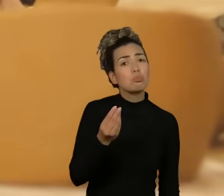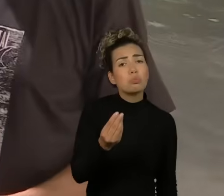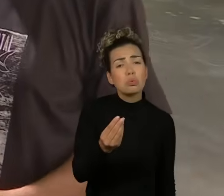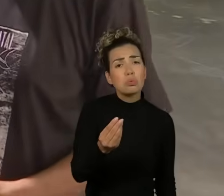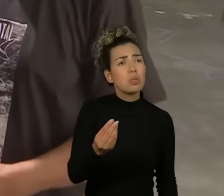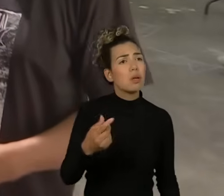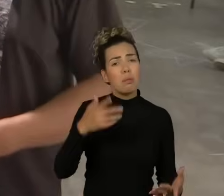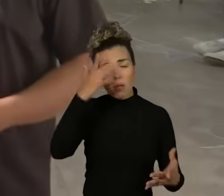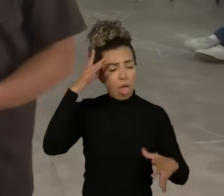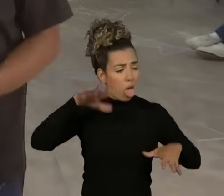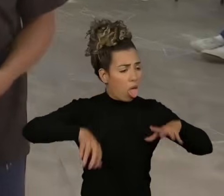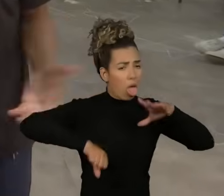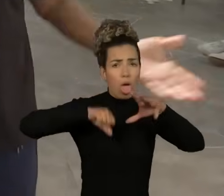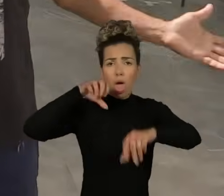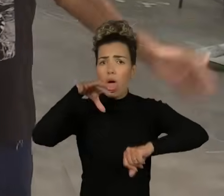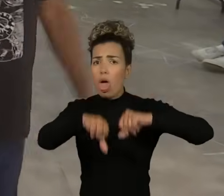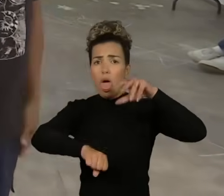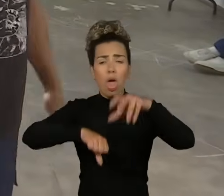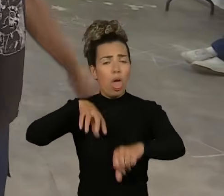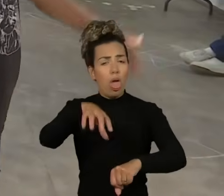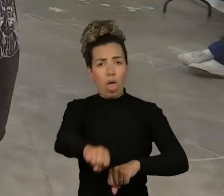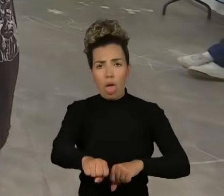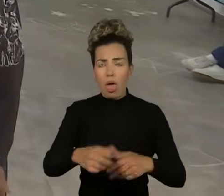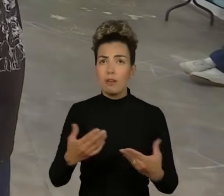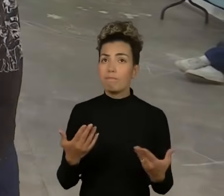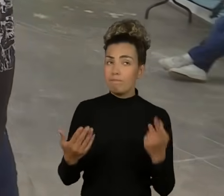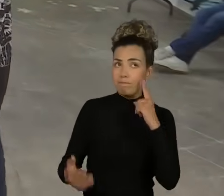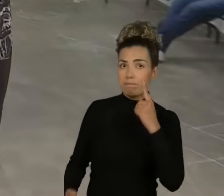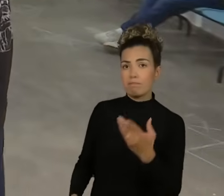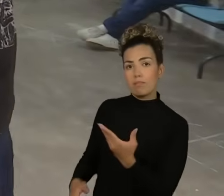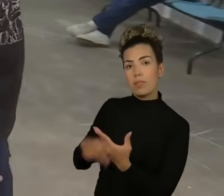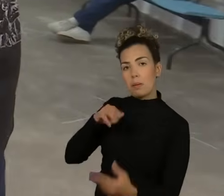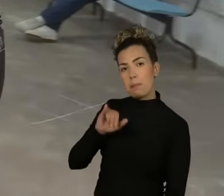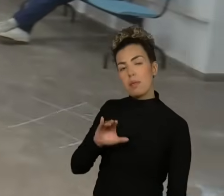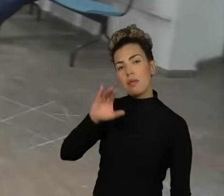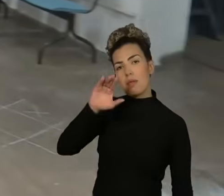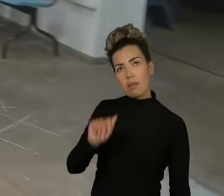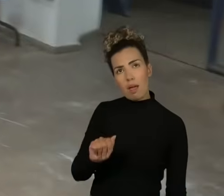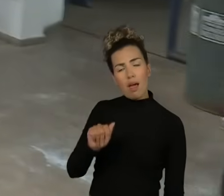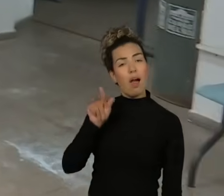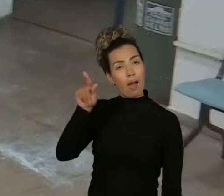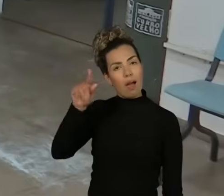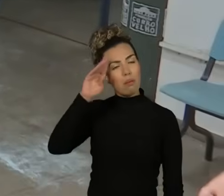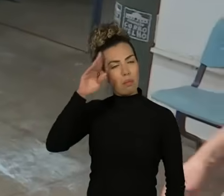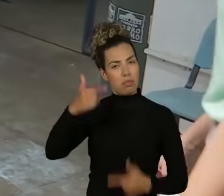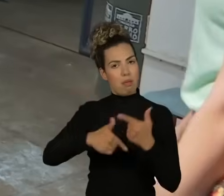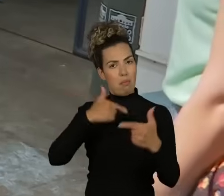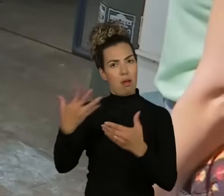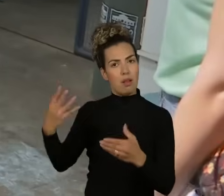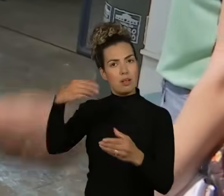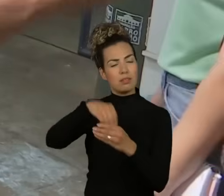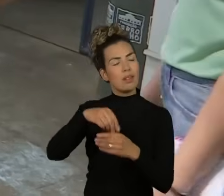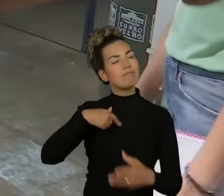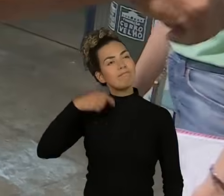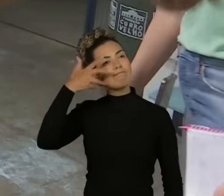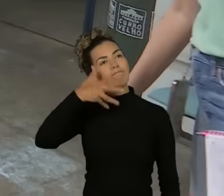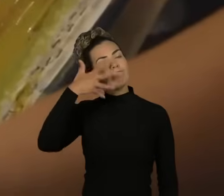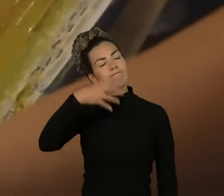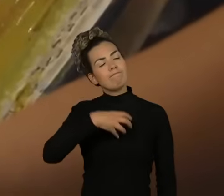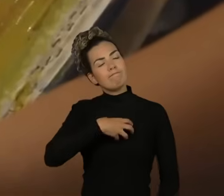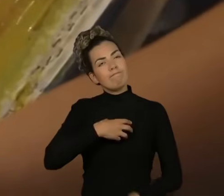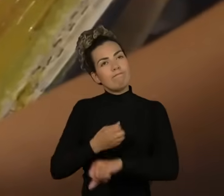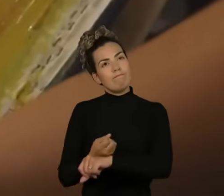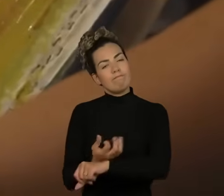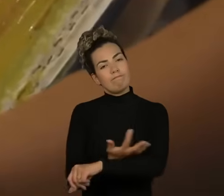imobiliária. Mica Nascimento é técnico em gestão cultural do núcleo e se emociona ao falar do lugar.